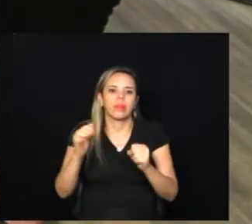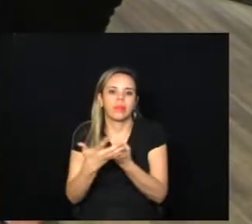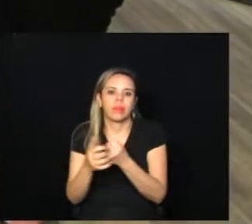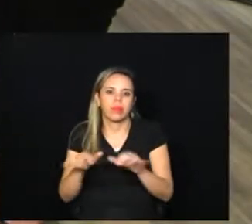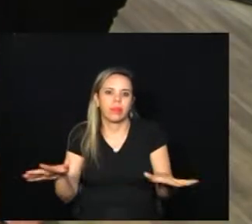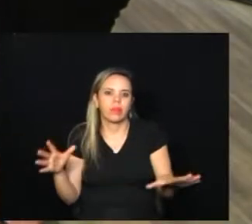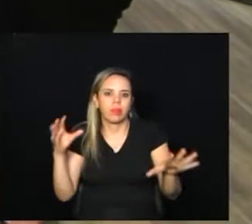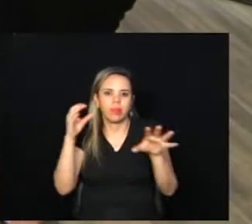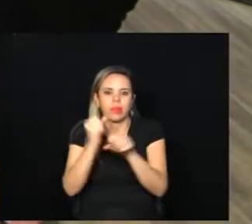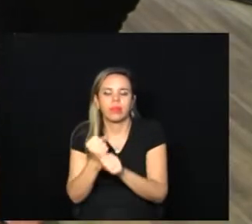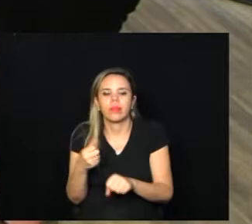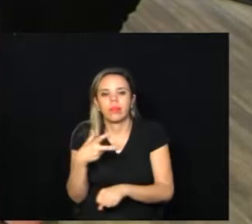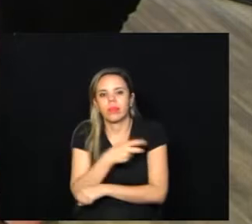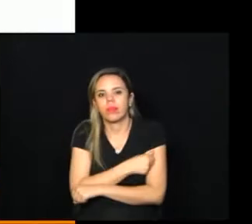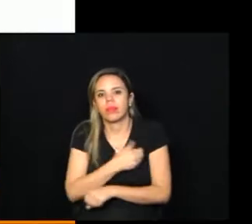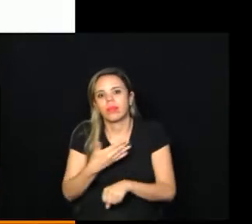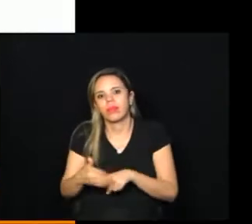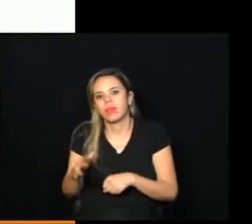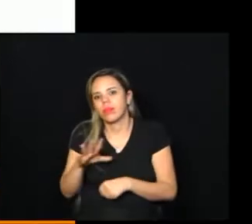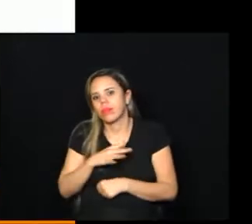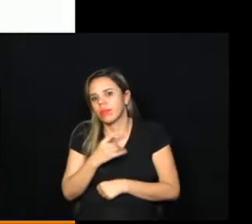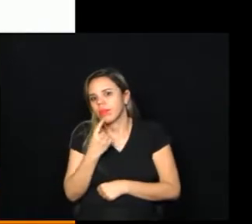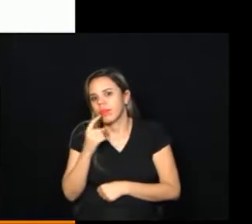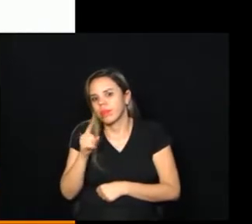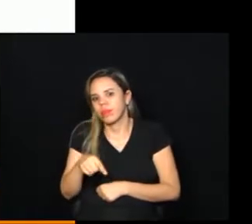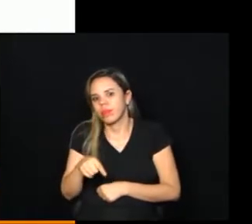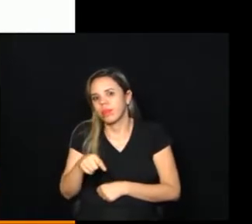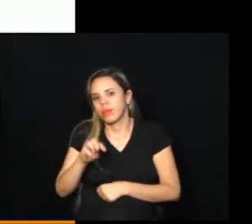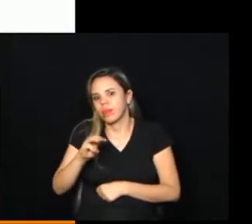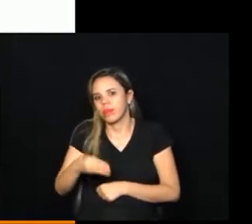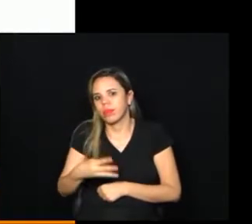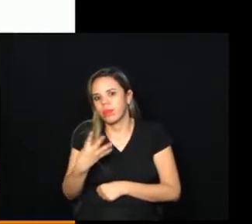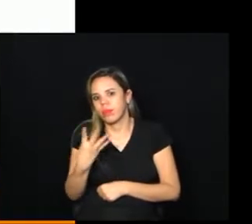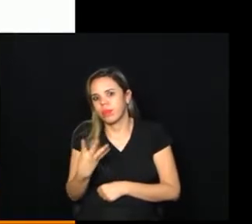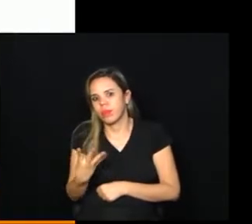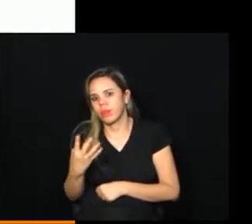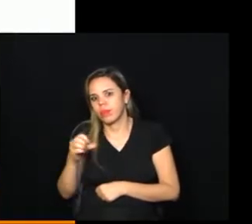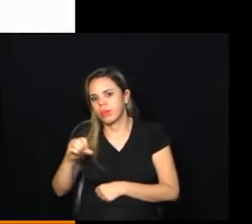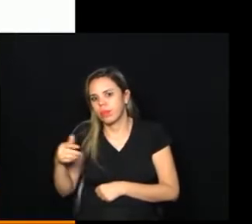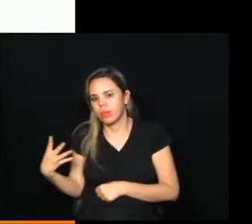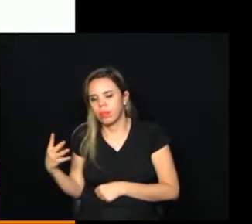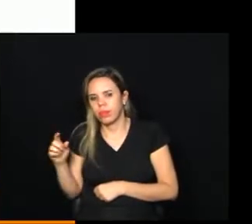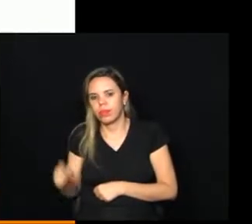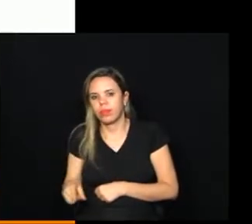pandemia. Total de vacinas aplicadas na cidade de Campinas,